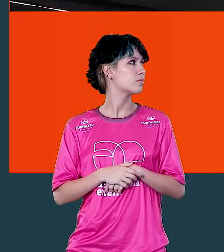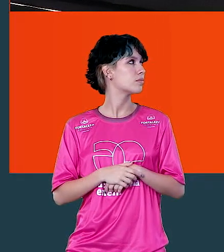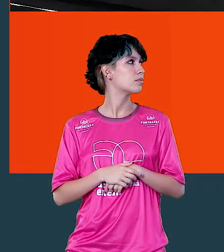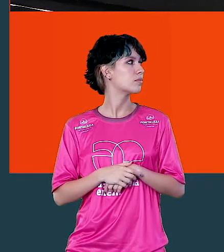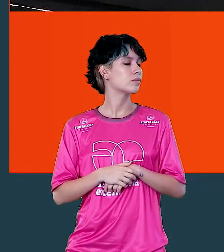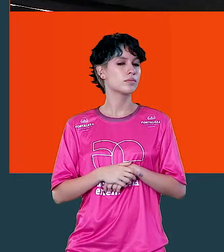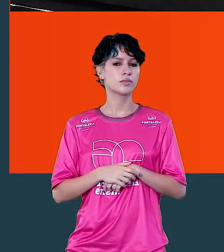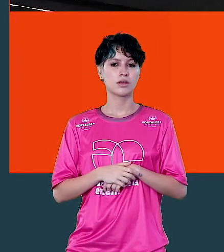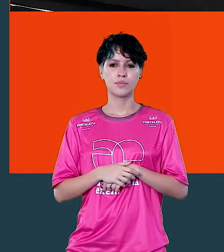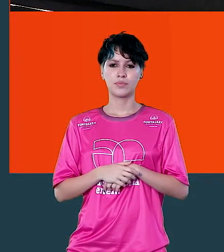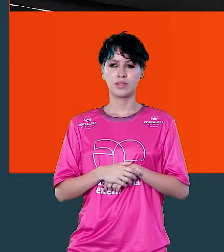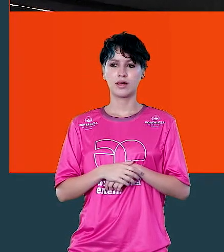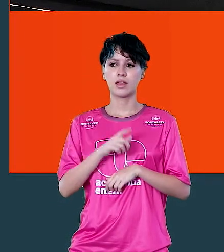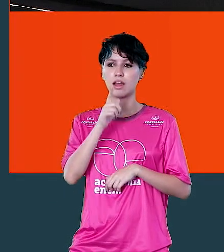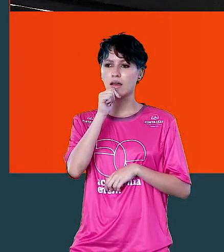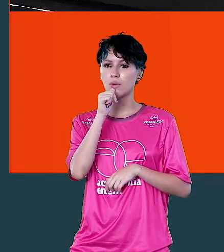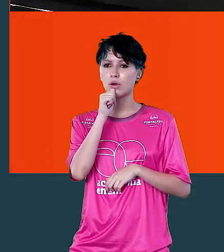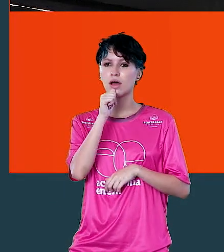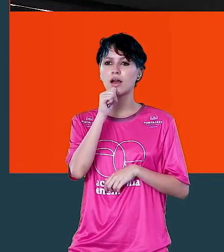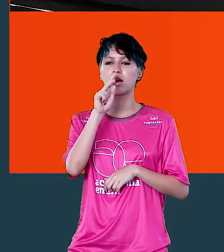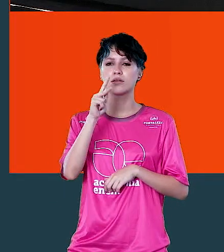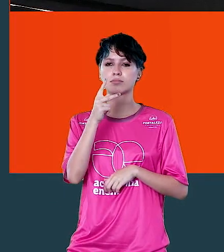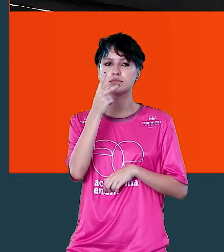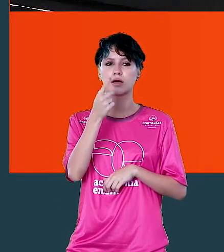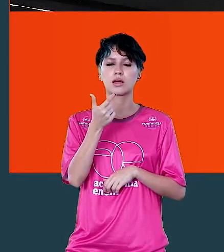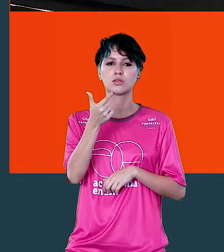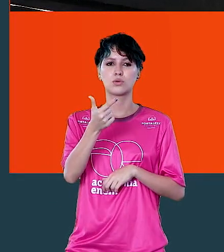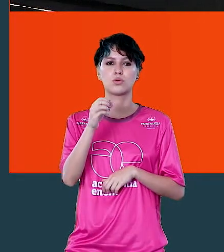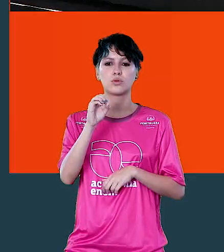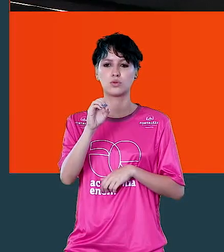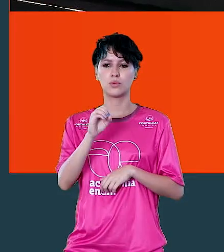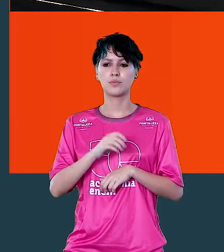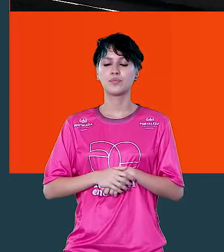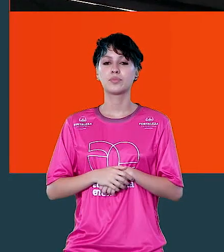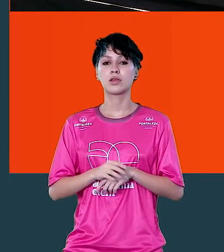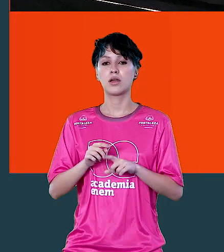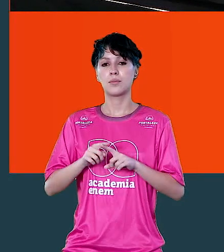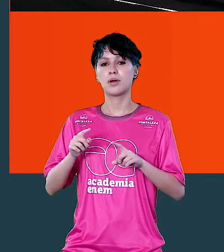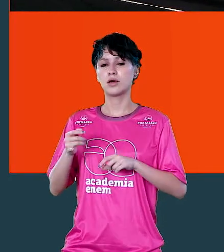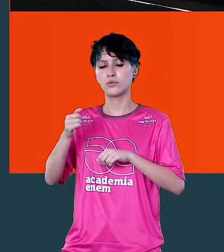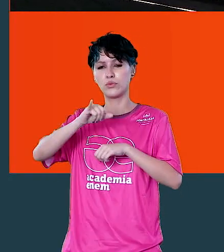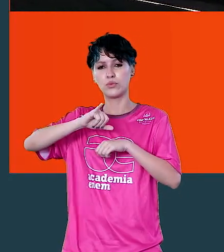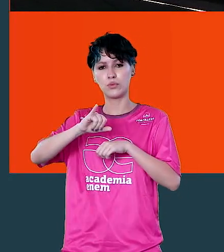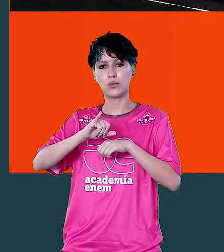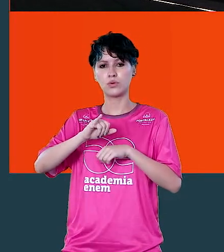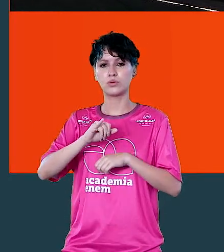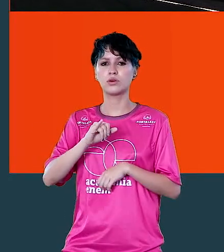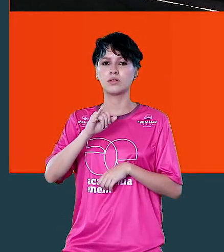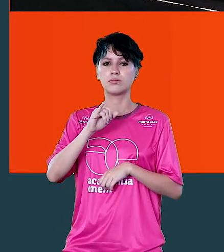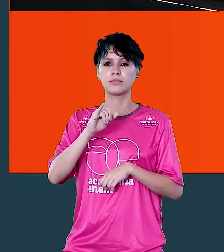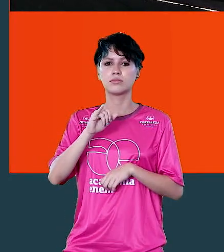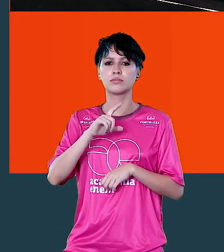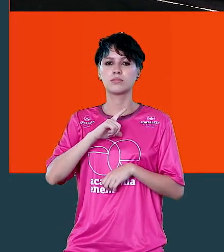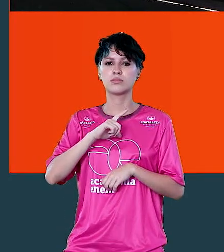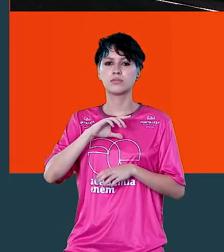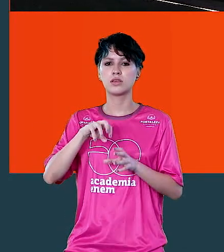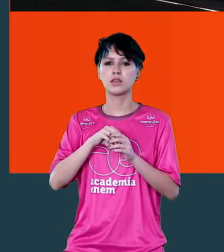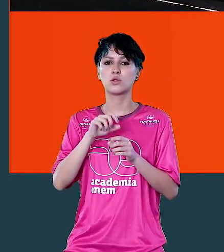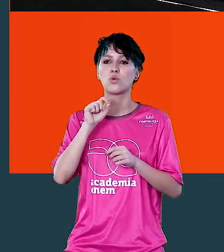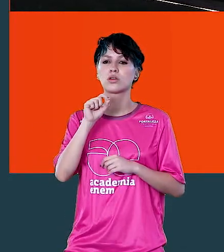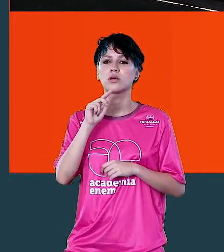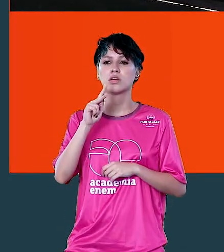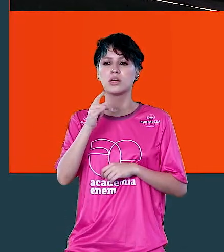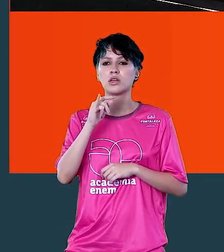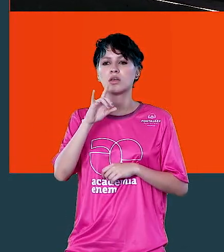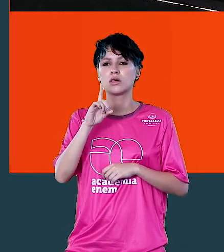oxigênio, dois elementos químicos diferentes. O óleo, ele é formado por hidrocarbonetos. Alguém sabe dizer o que é